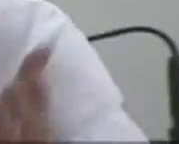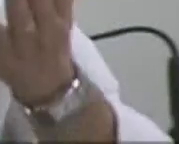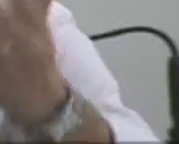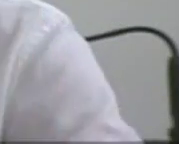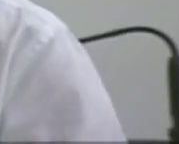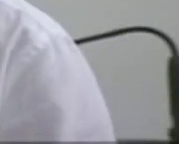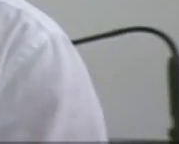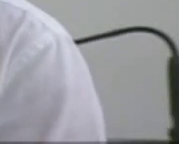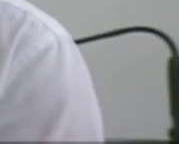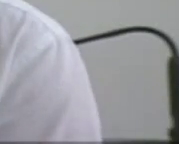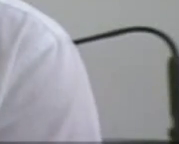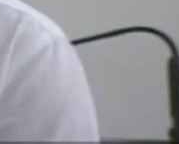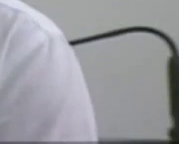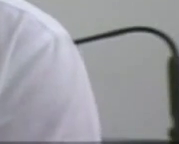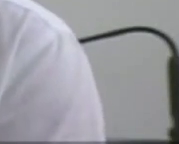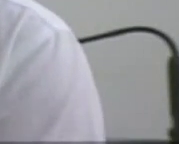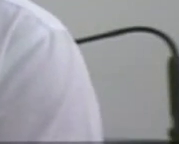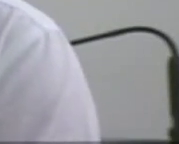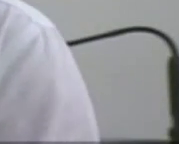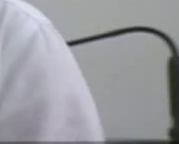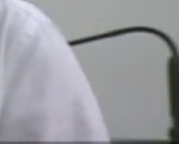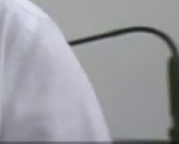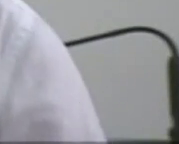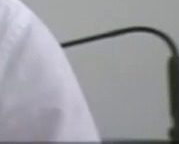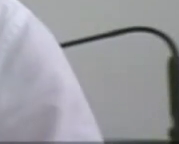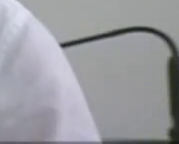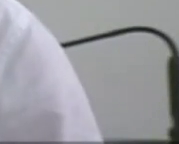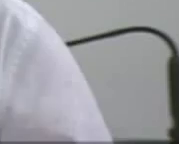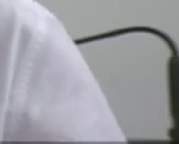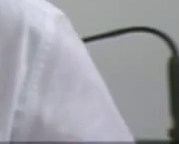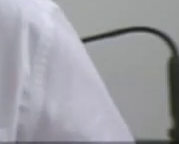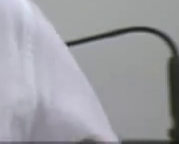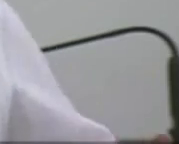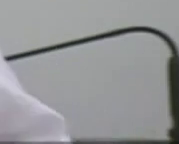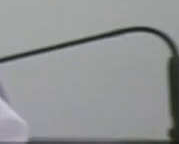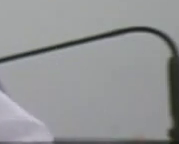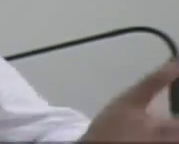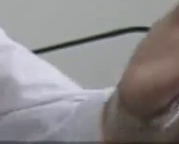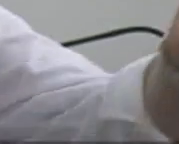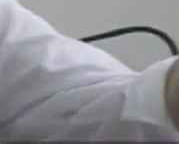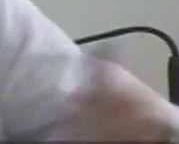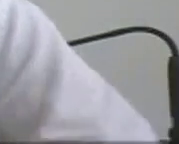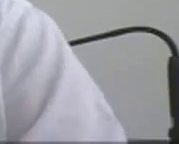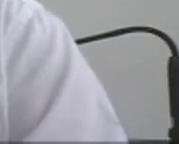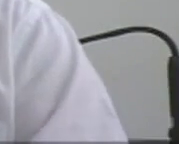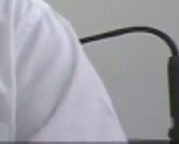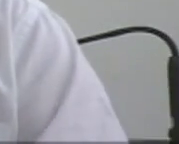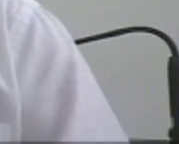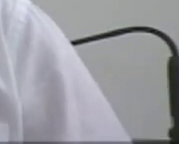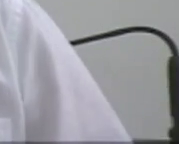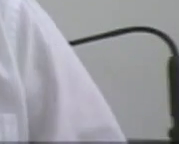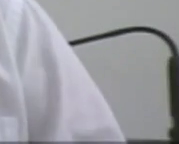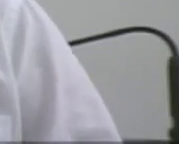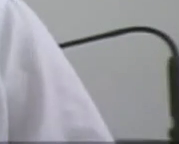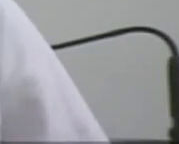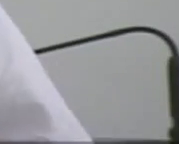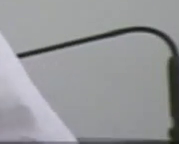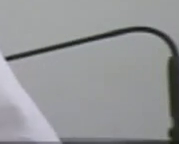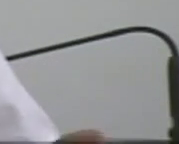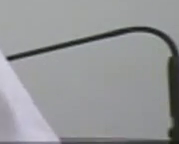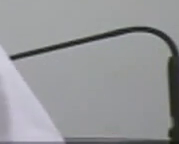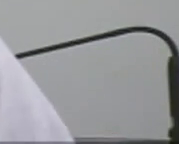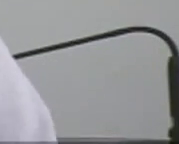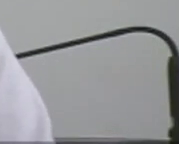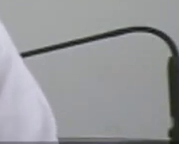Agradeço, vereador Wilson. Muito obrigado pela... É importante, acho que claro, isso claro. Mesmo porque eu quero até explicar para os amigos lá do CEPROSOL,